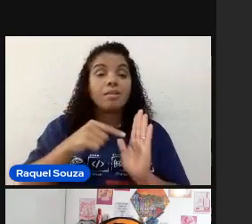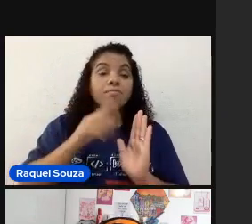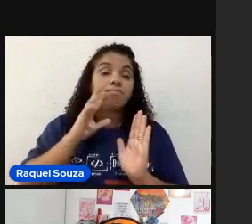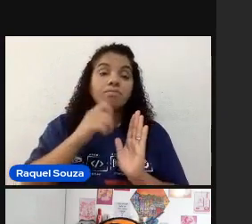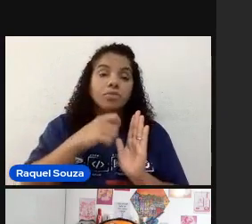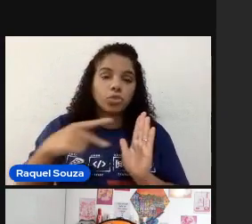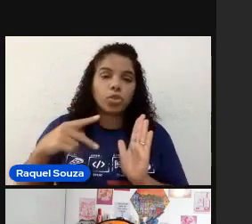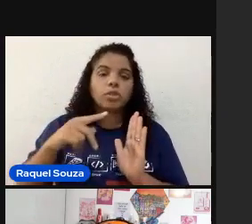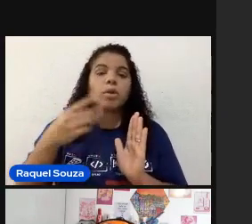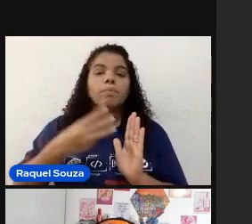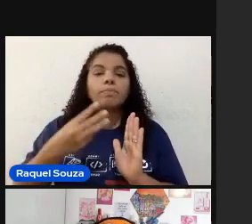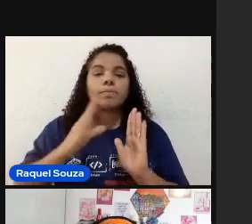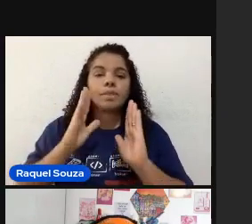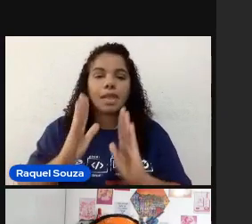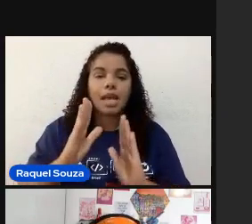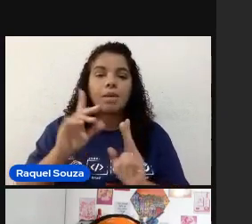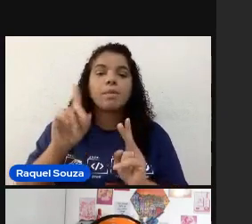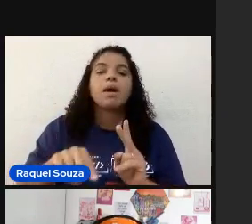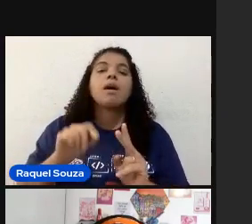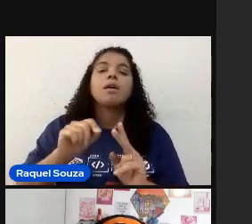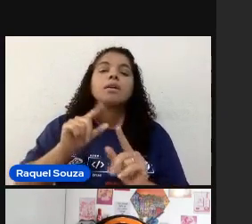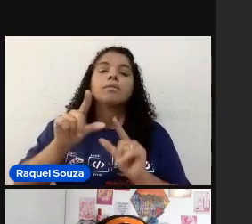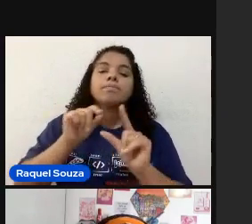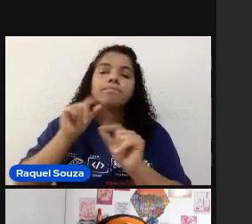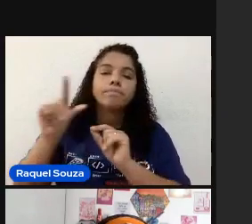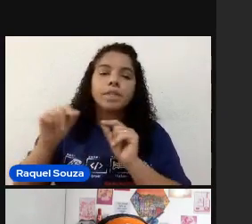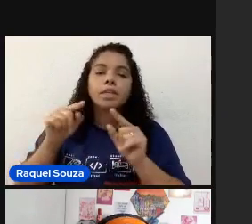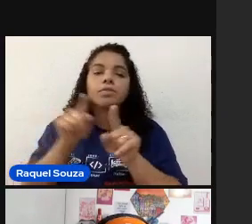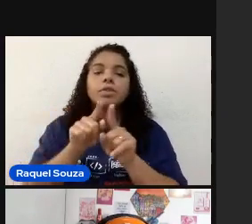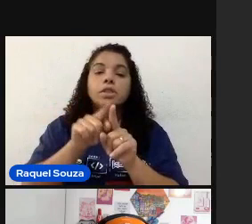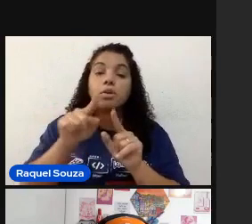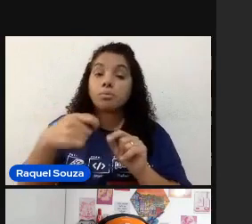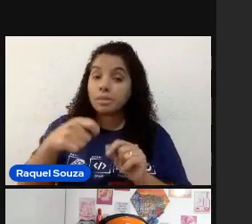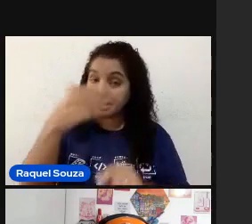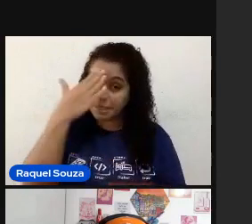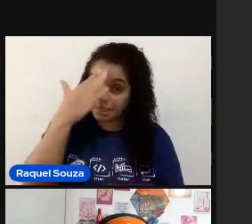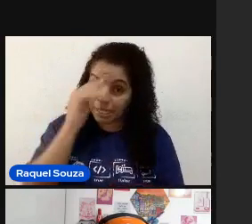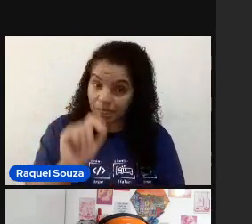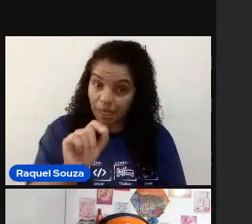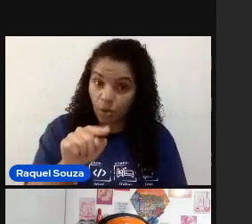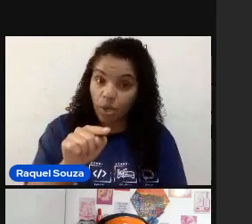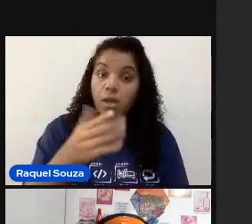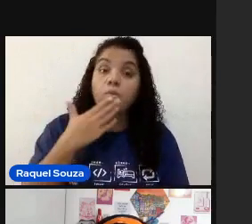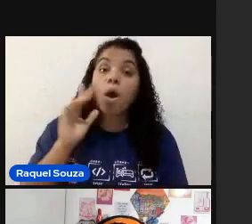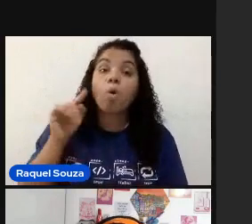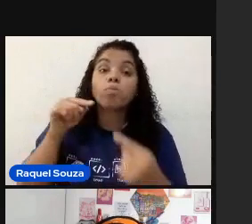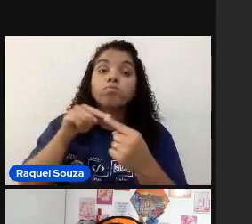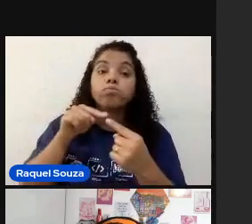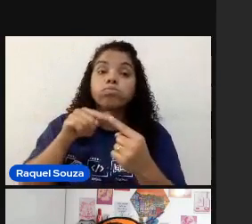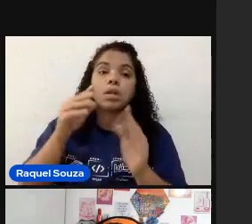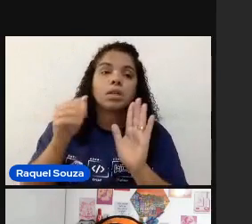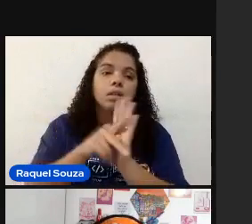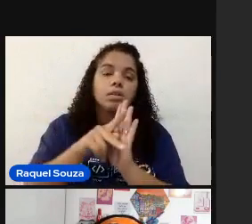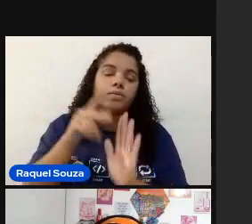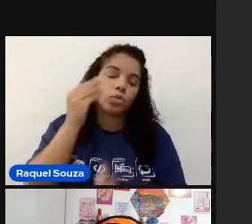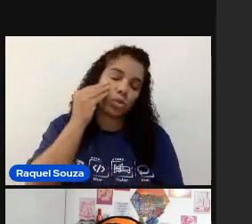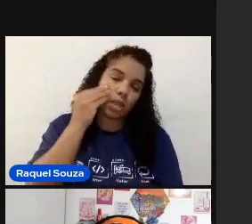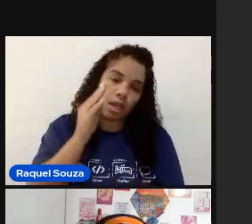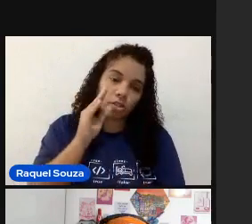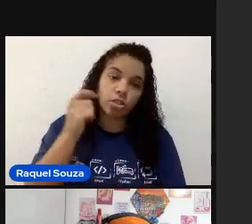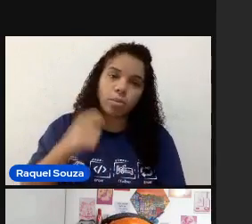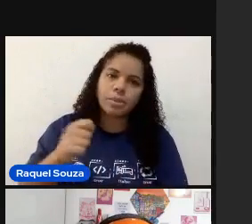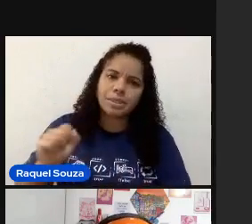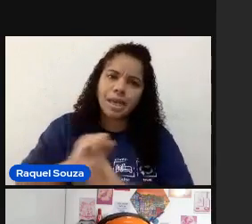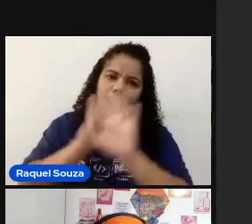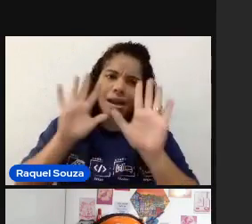terceira etapa é a etapa de definição, e aqui eu preciso entender os objetivos do teste. Então, eu preciso aqui ser muito clara